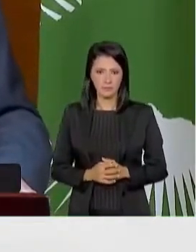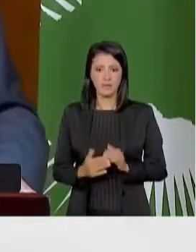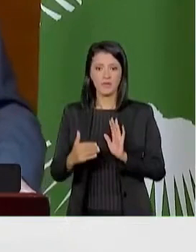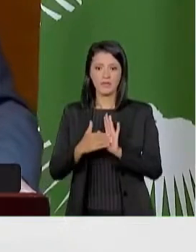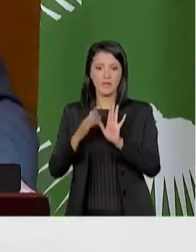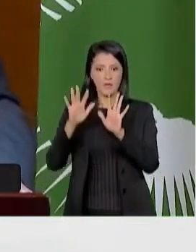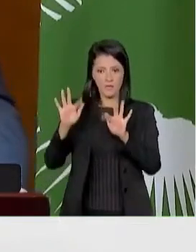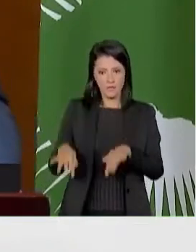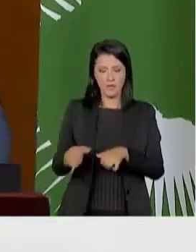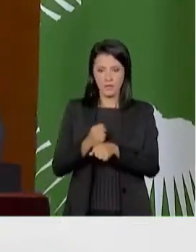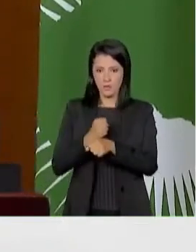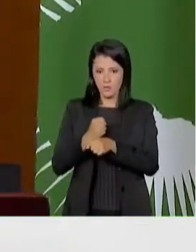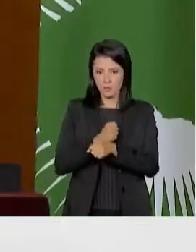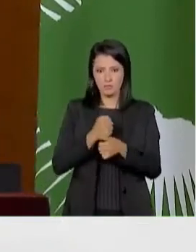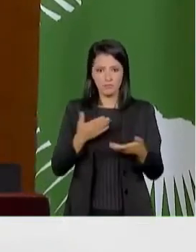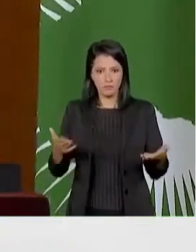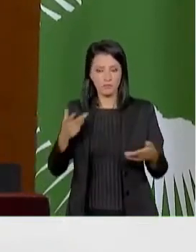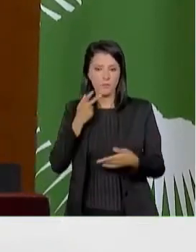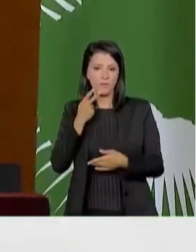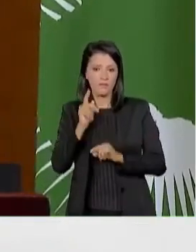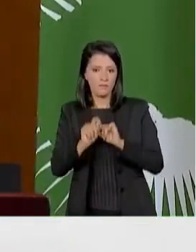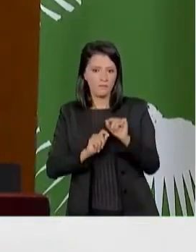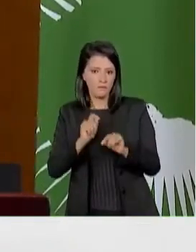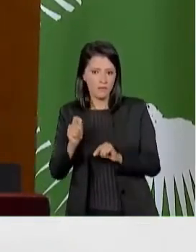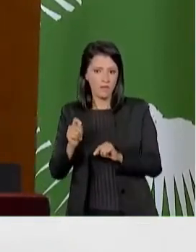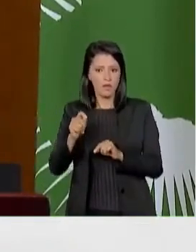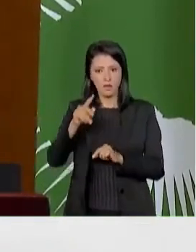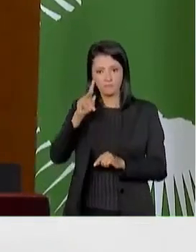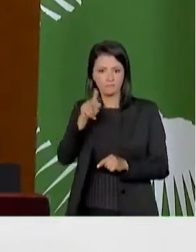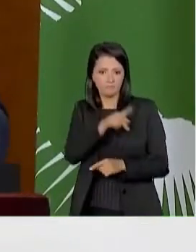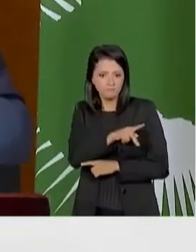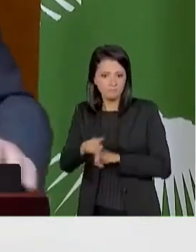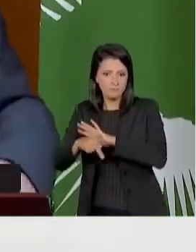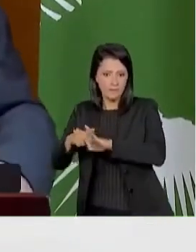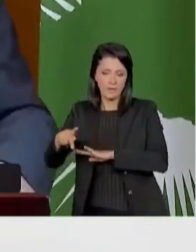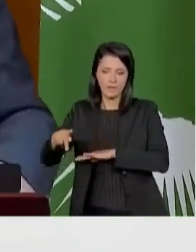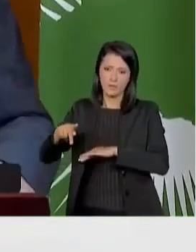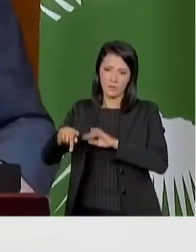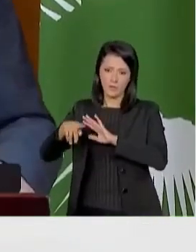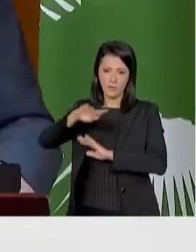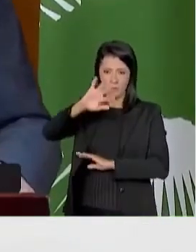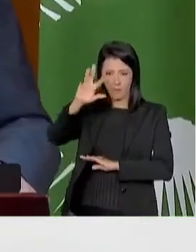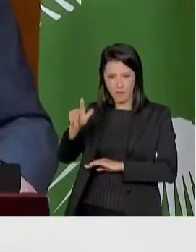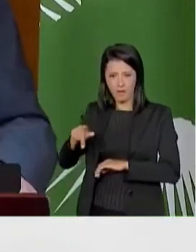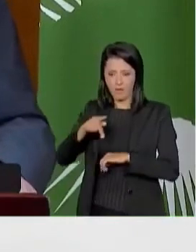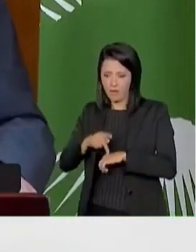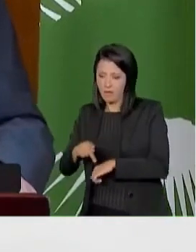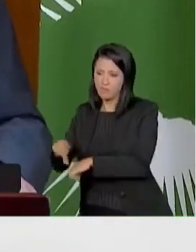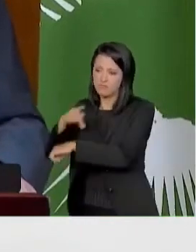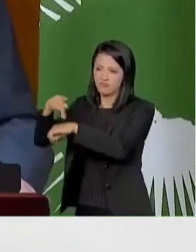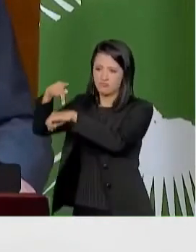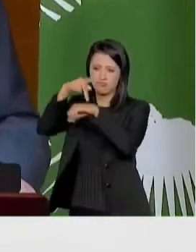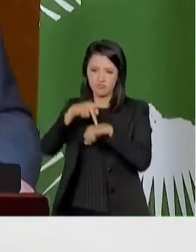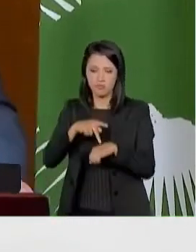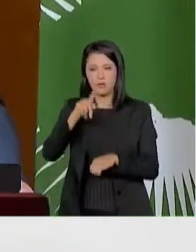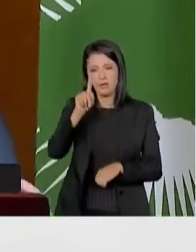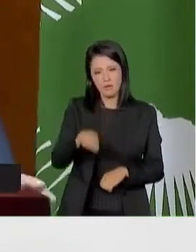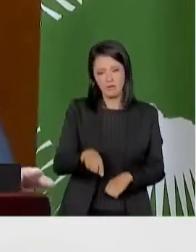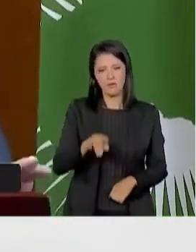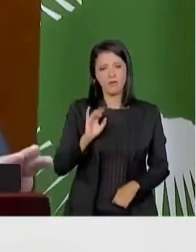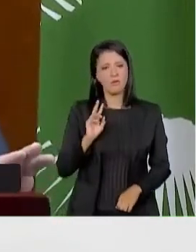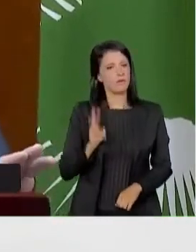uma empresa lá em Porto Alegre que fabrica aí é o bit nome fabrica componentes para aviões